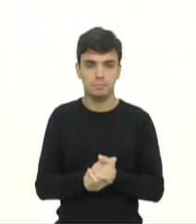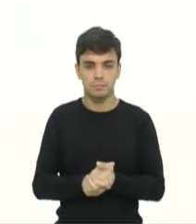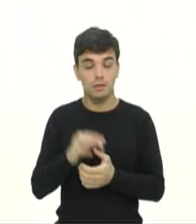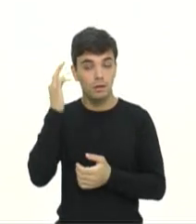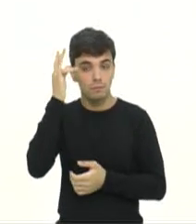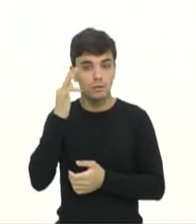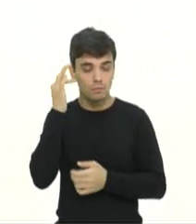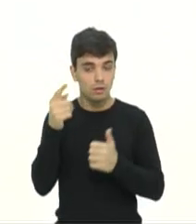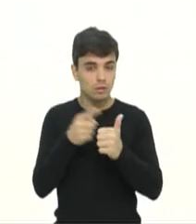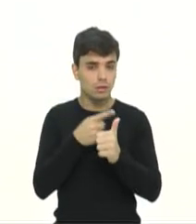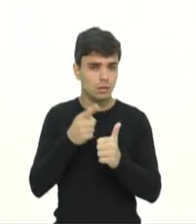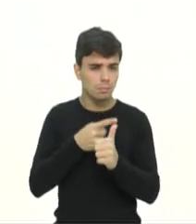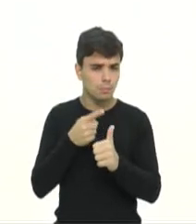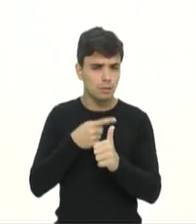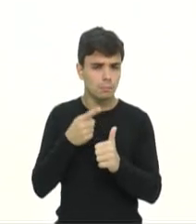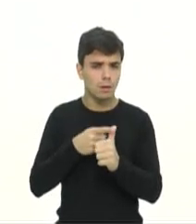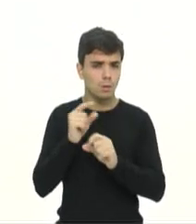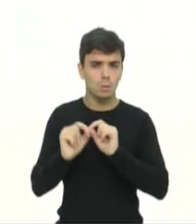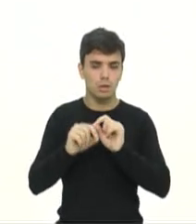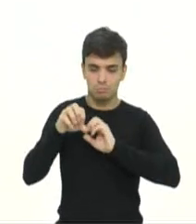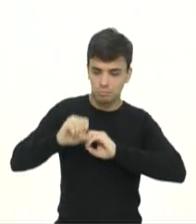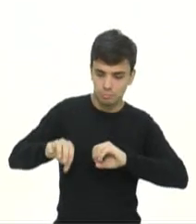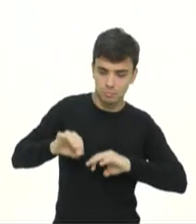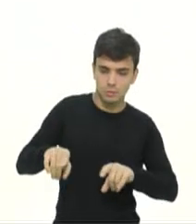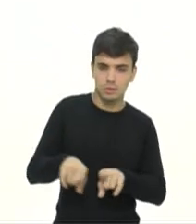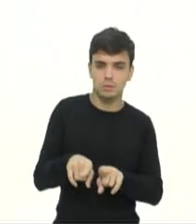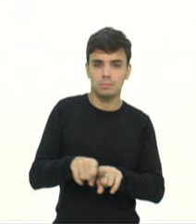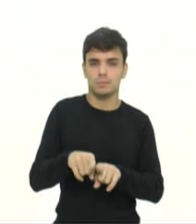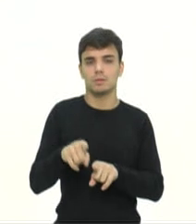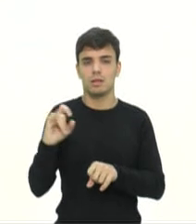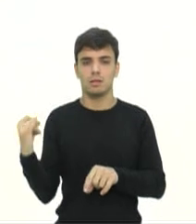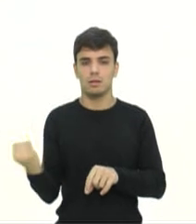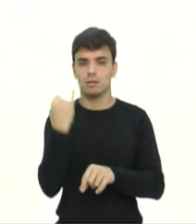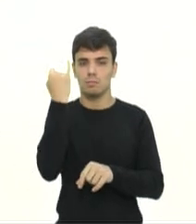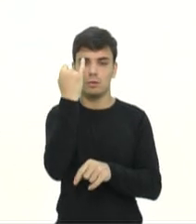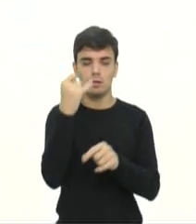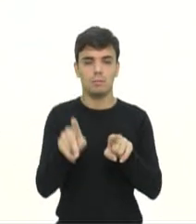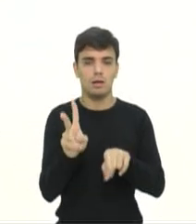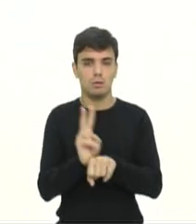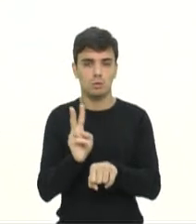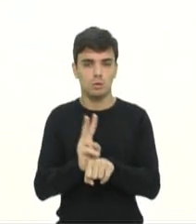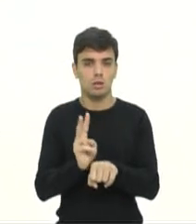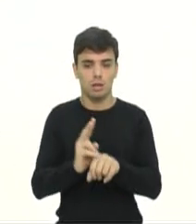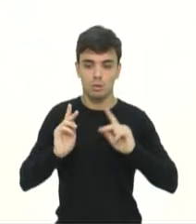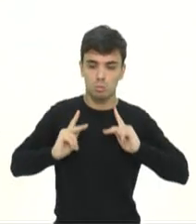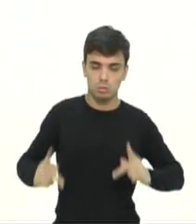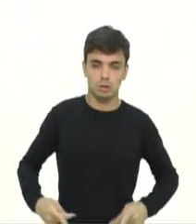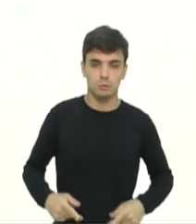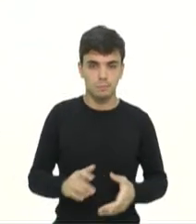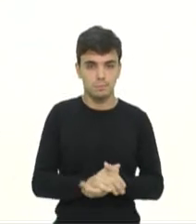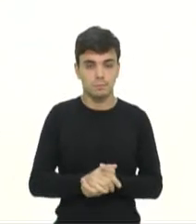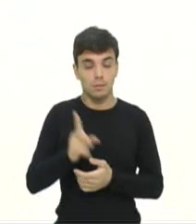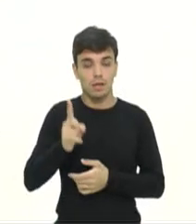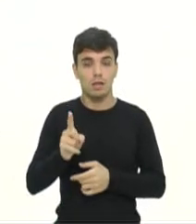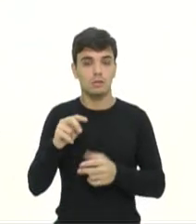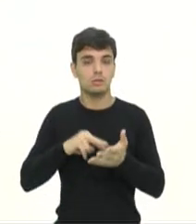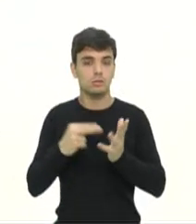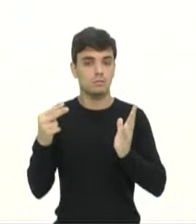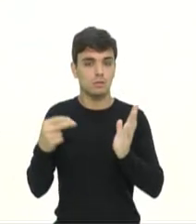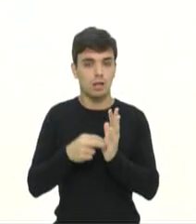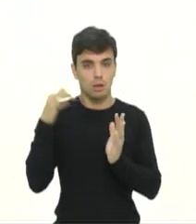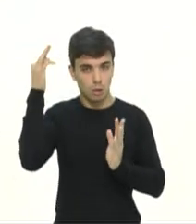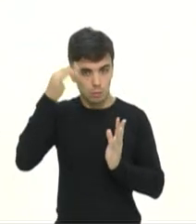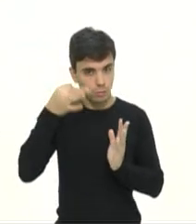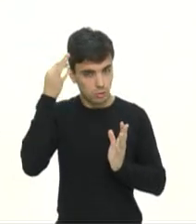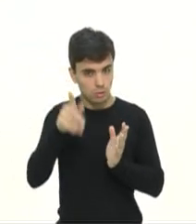ensinamentos. Esses princípios são determinantes para polir o ser humano. Este é o significado filosófico